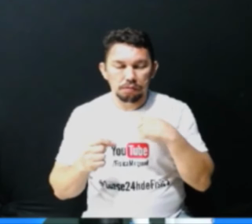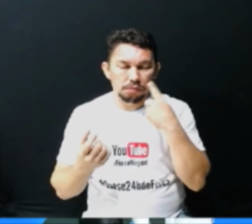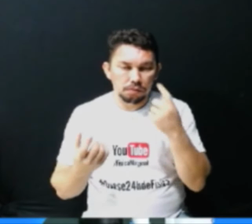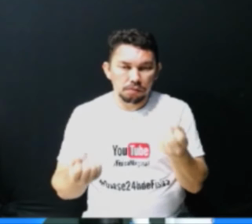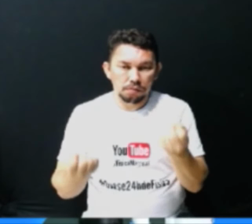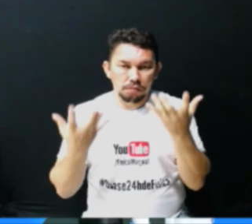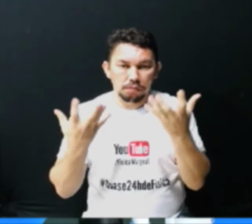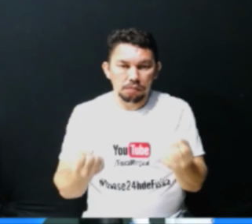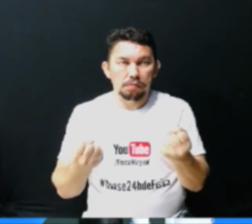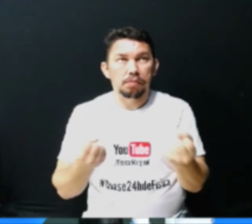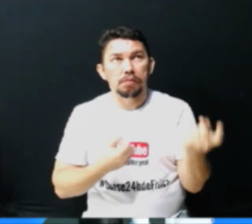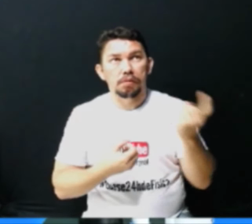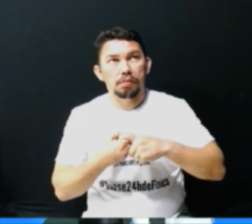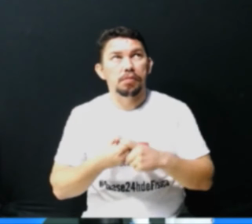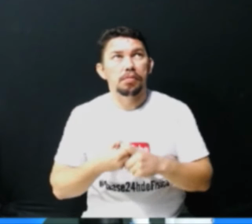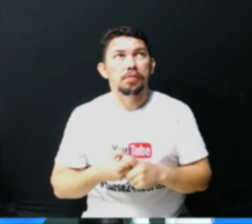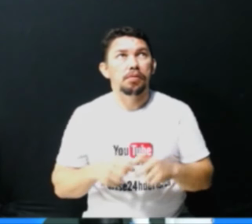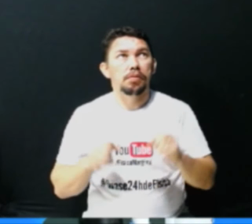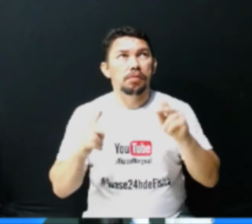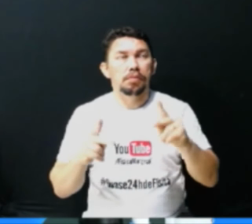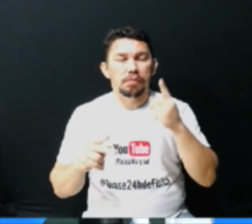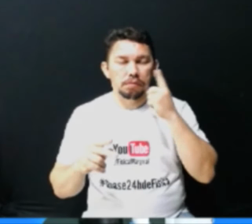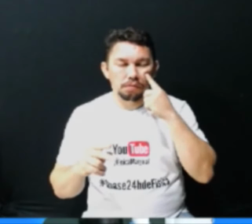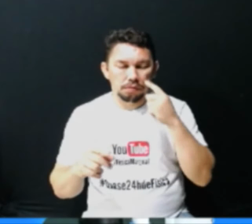voltou. Deixa eu ver se abrindo a chave ele faz isso.